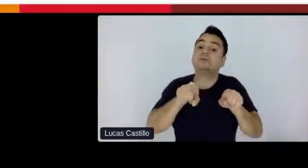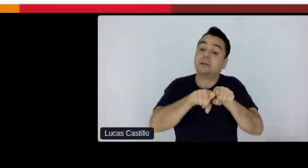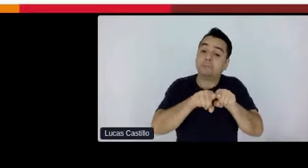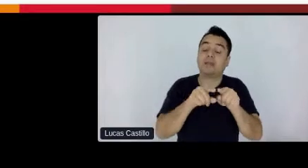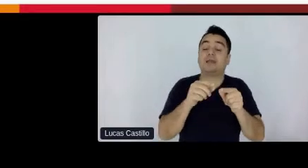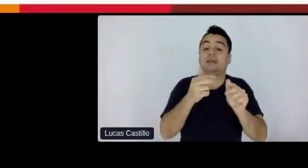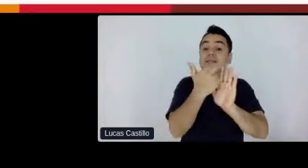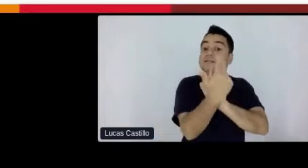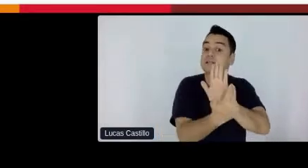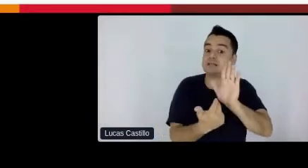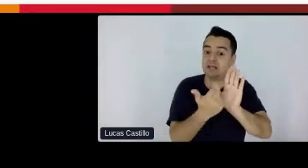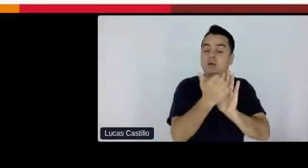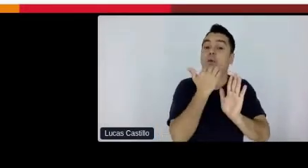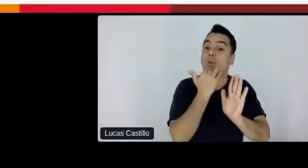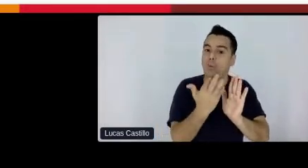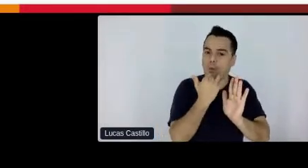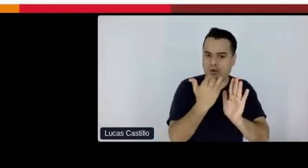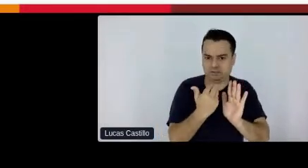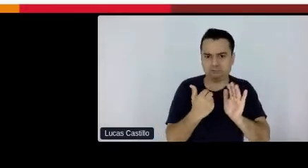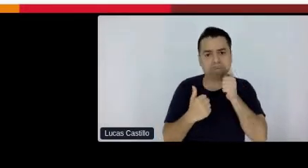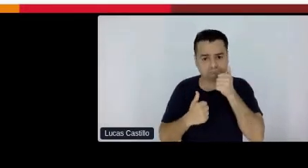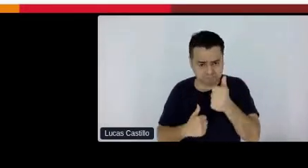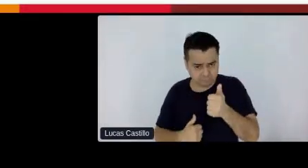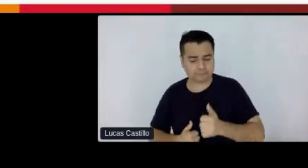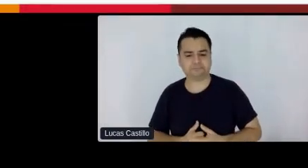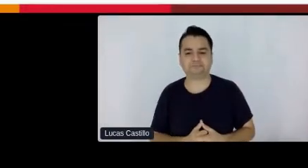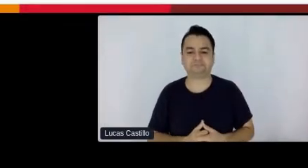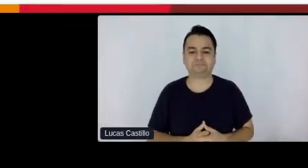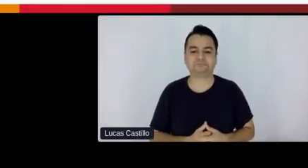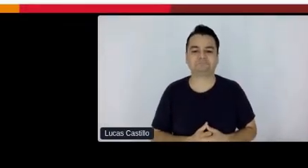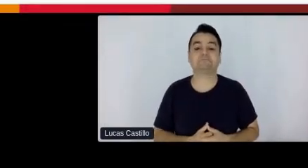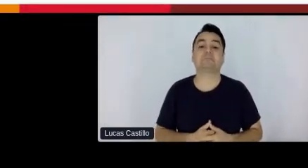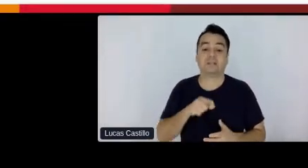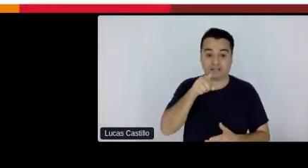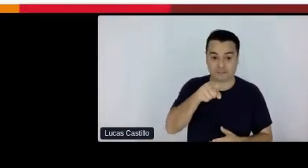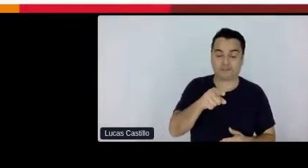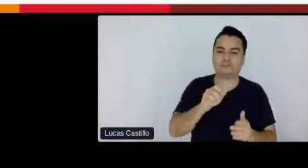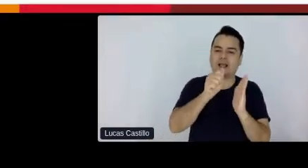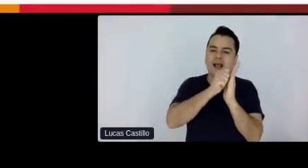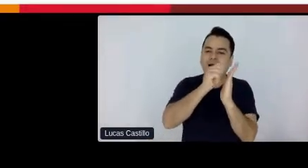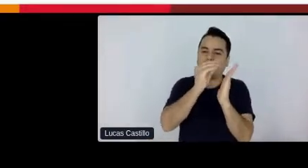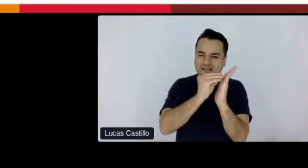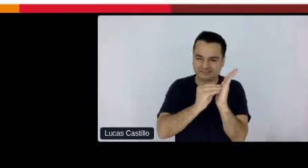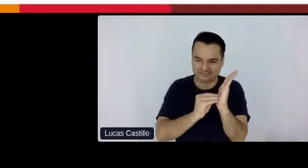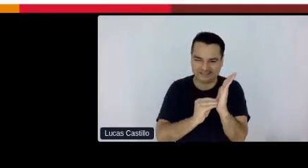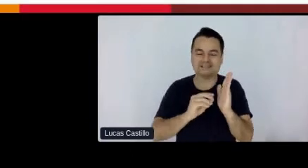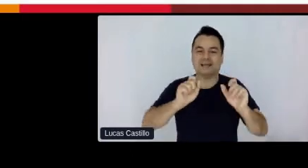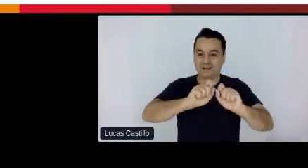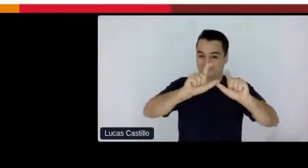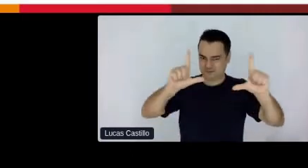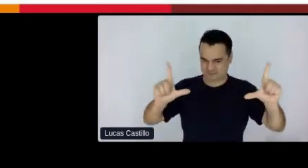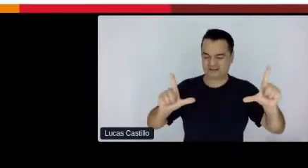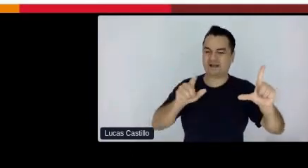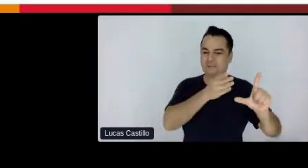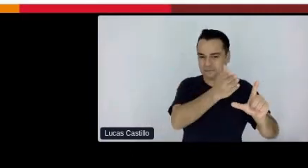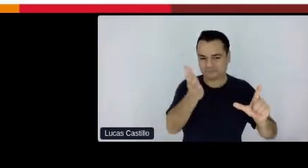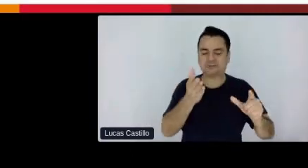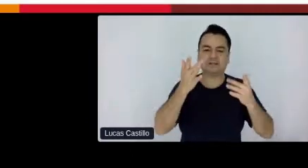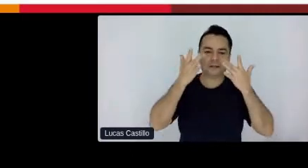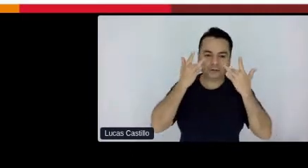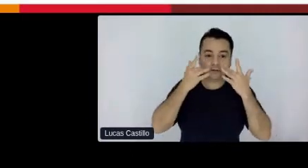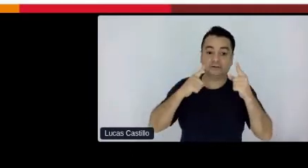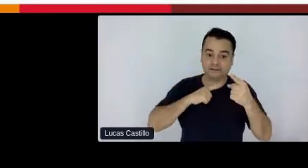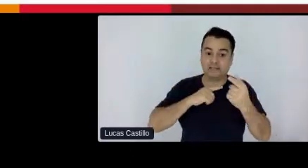também em cada página de apresentação. Essa é a agenda que eu vou seguir aqui de apresentação com vocês, pessoal. Vai